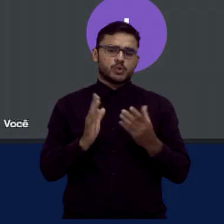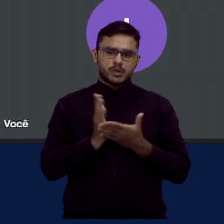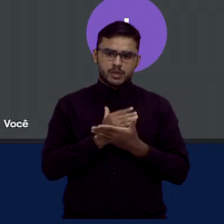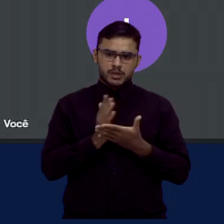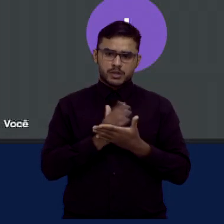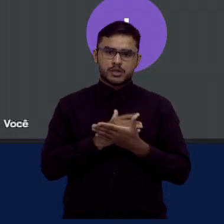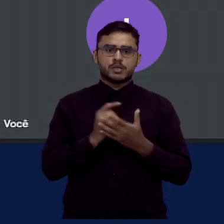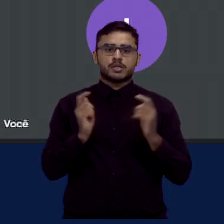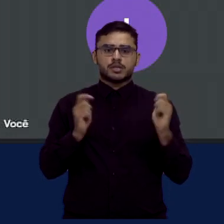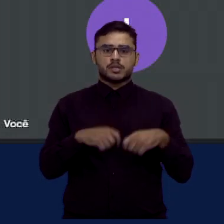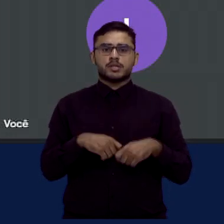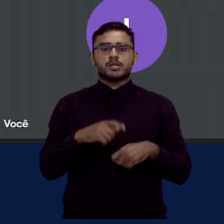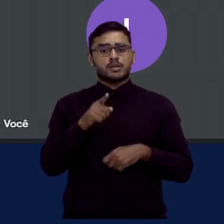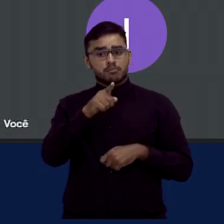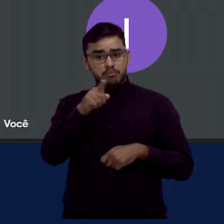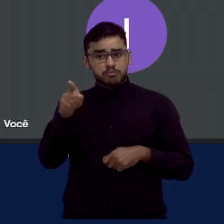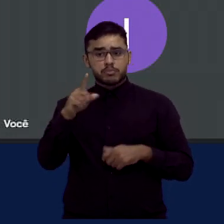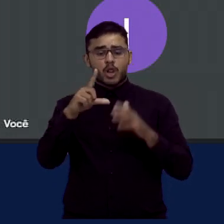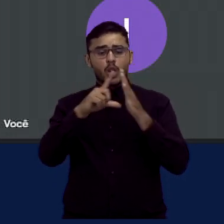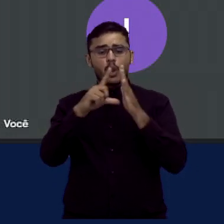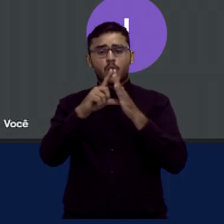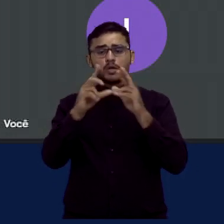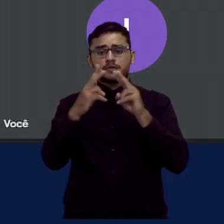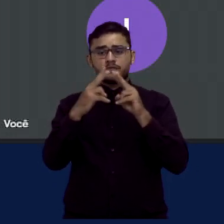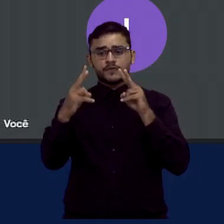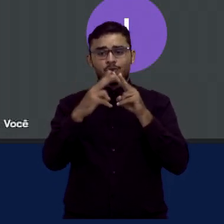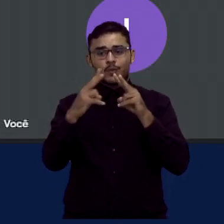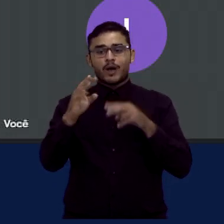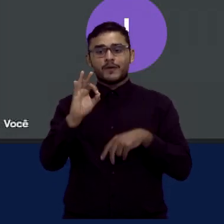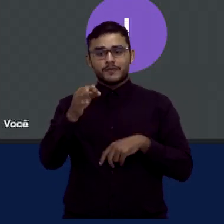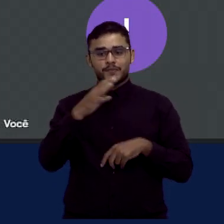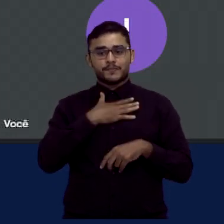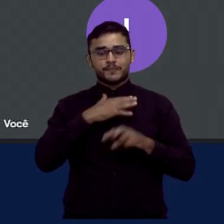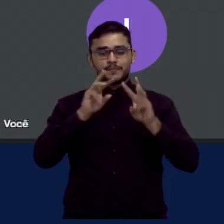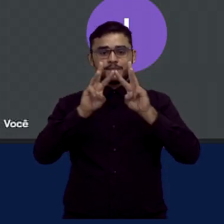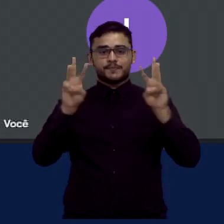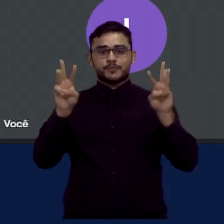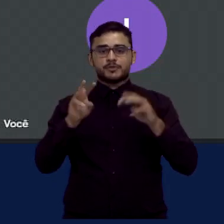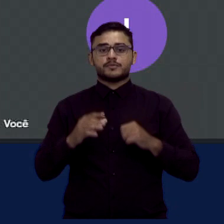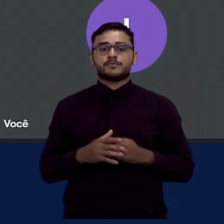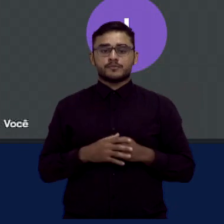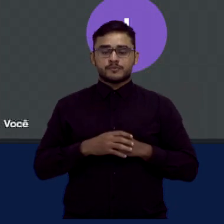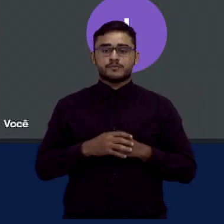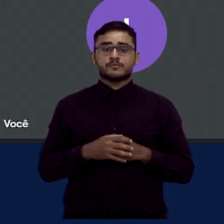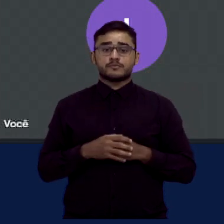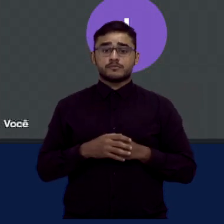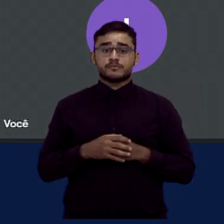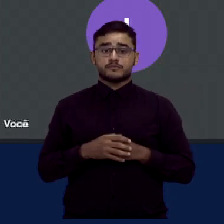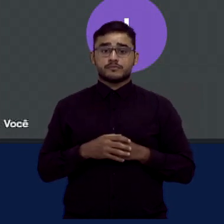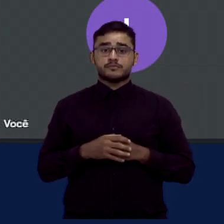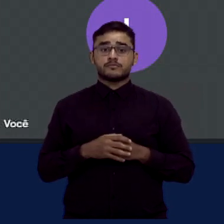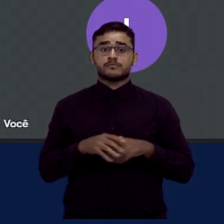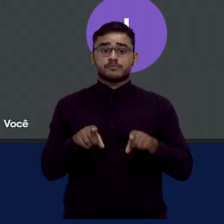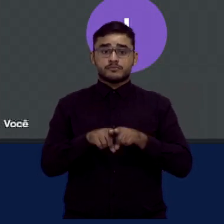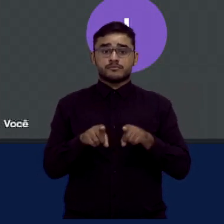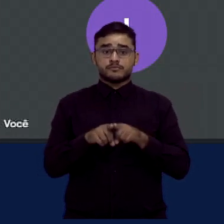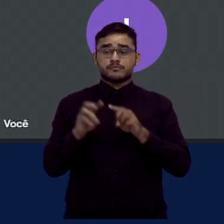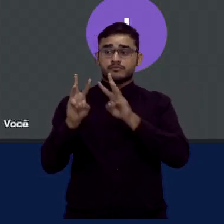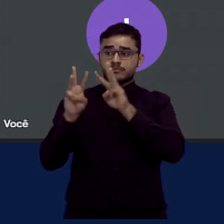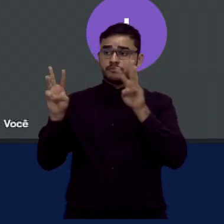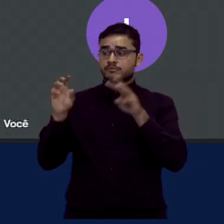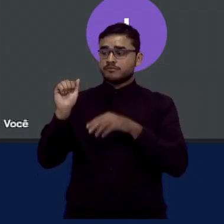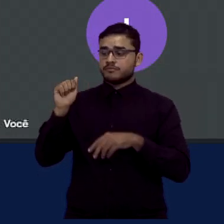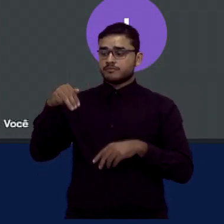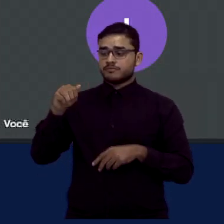da loja online do meu site. Vocês podem comprar boa parte dessas obras também pela Amazon. Pela